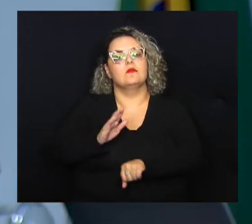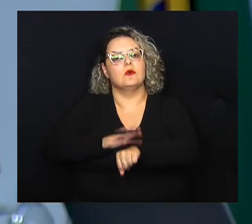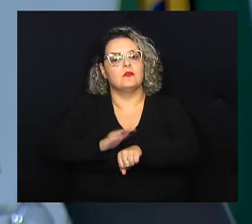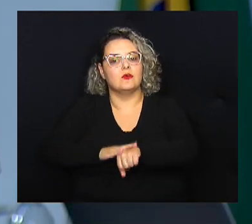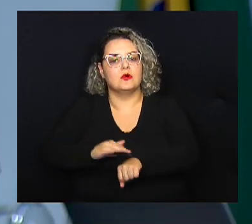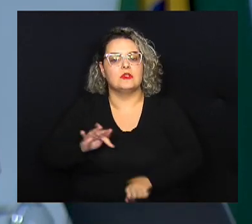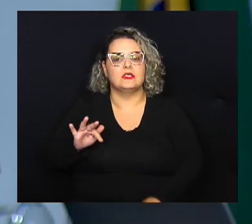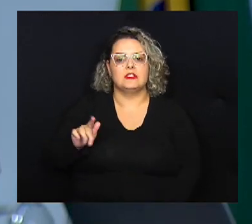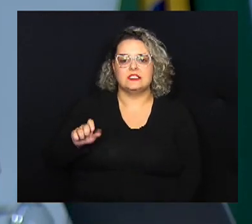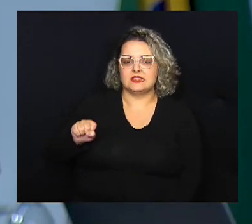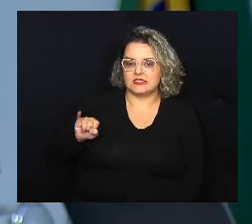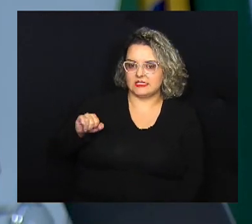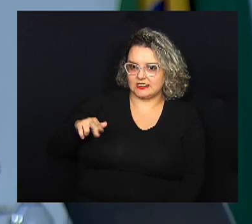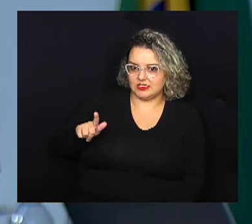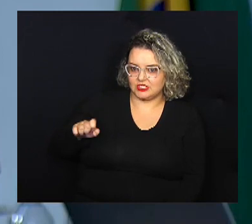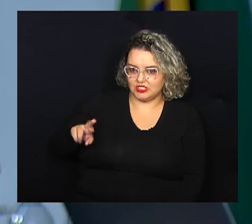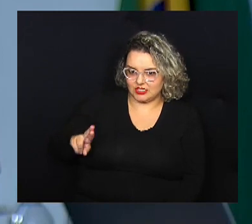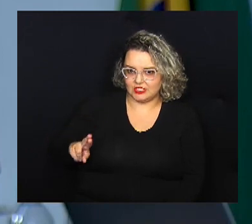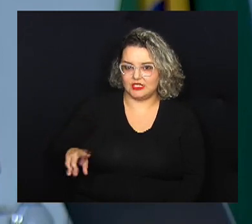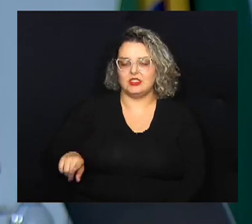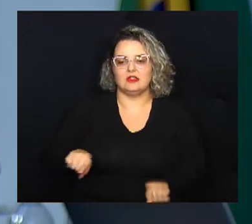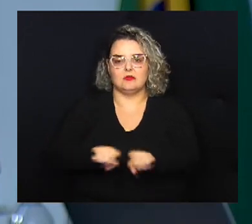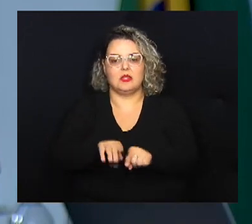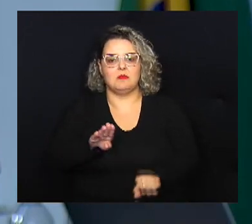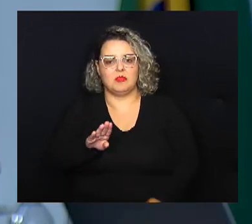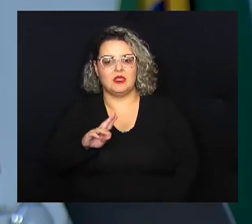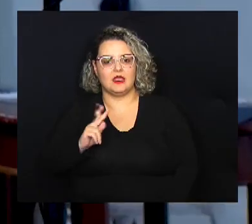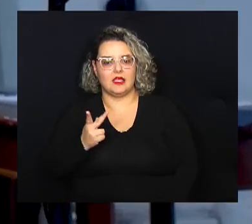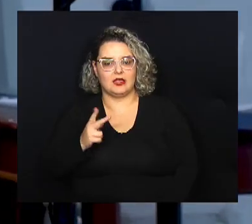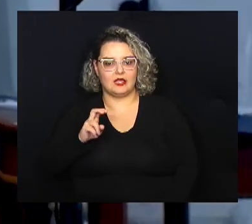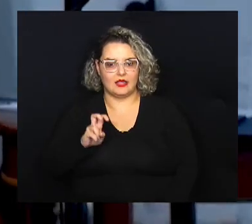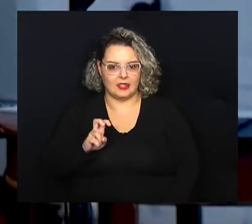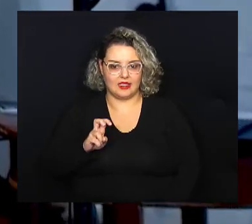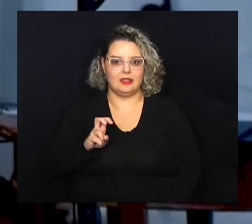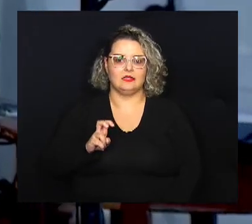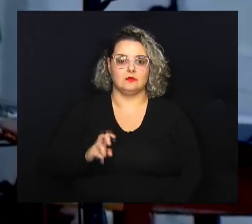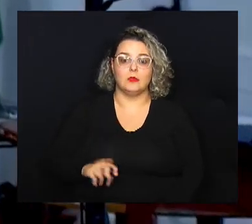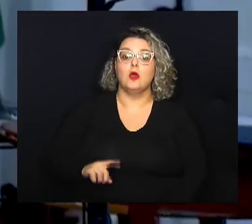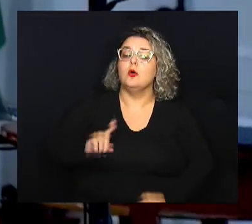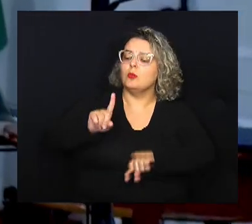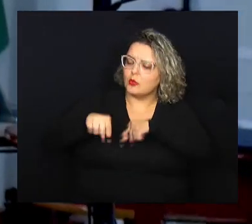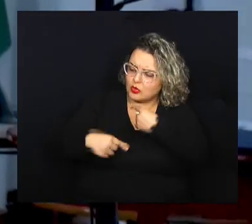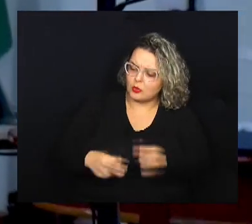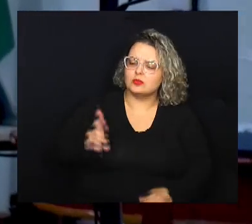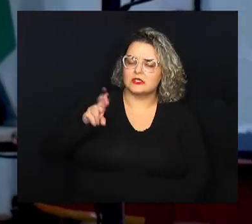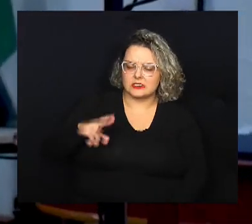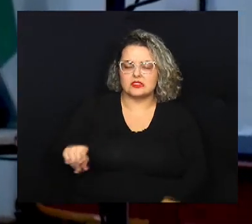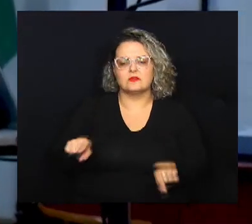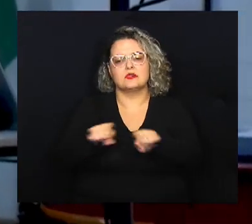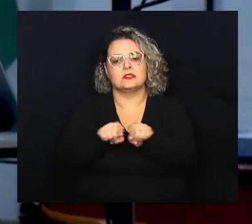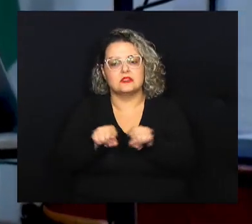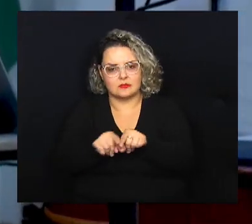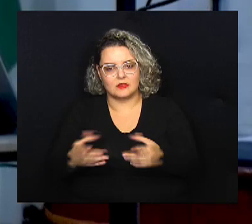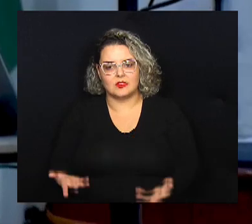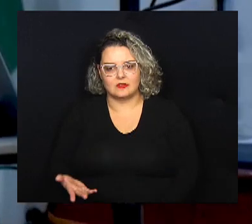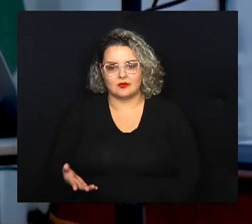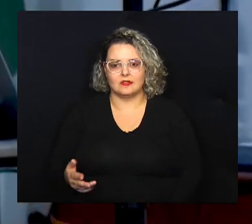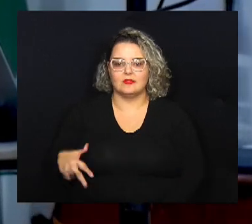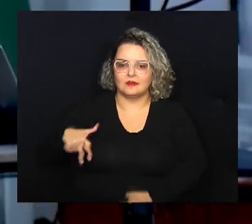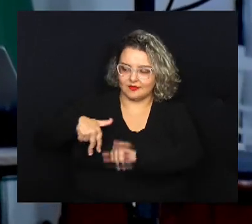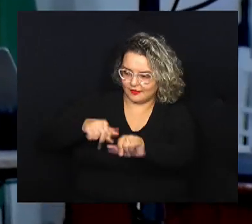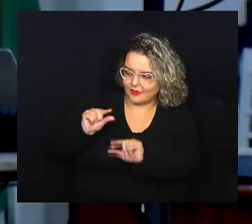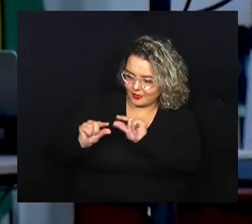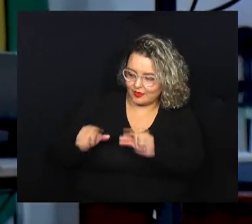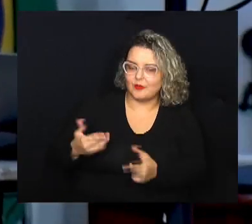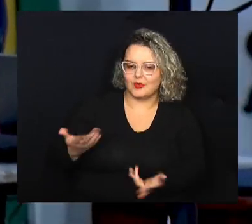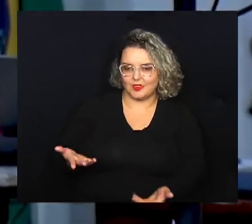anos e da BHM Construtora por 5 anos. Por essas e outras razões, que você vai falar depois um pouquinho mais da